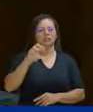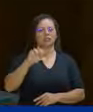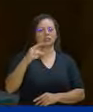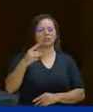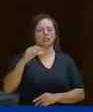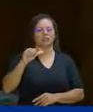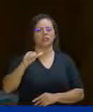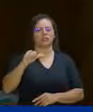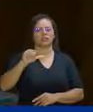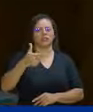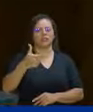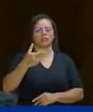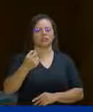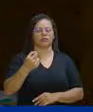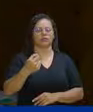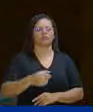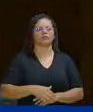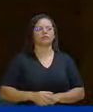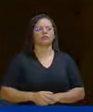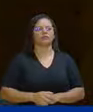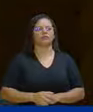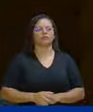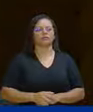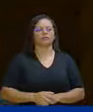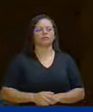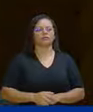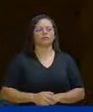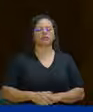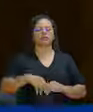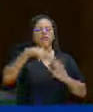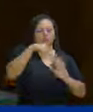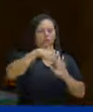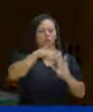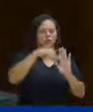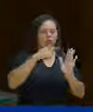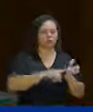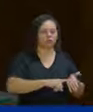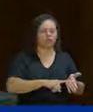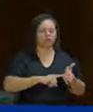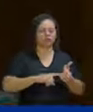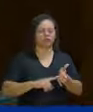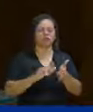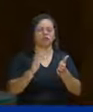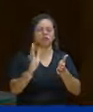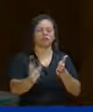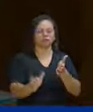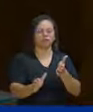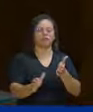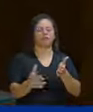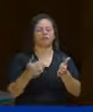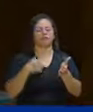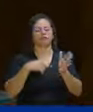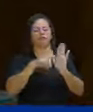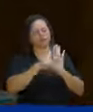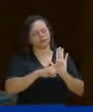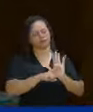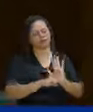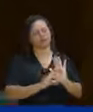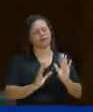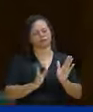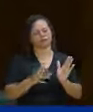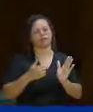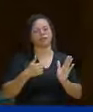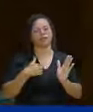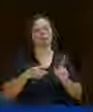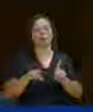519-1920. Além das notas fiscais, foi apresentada, após diligência, a indicação